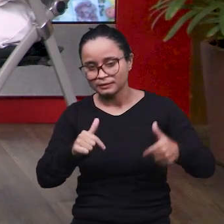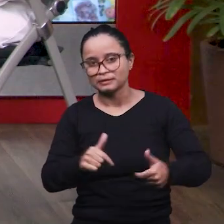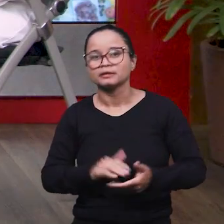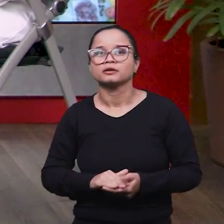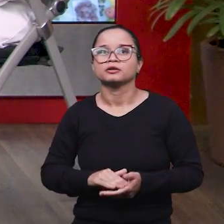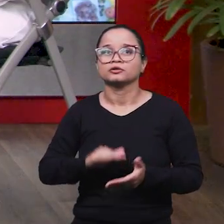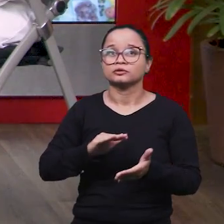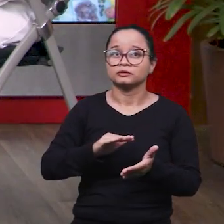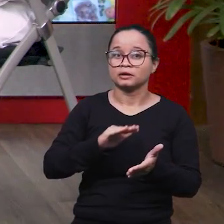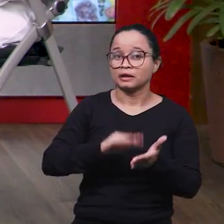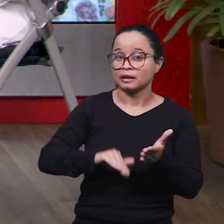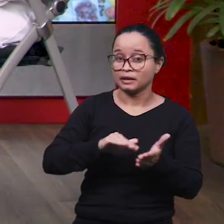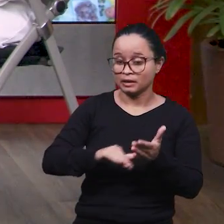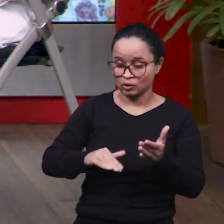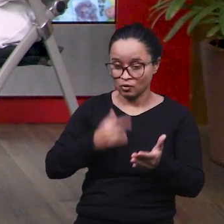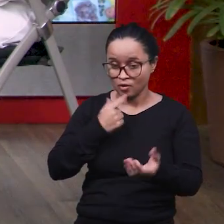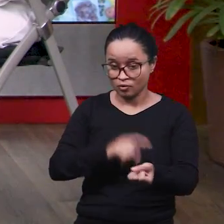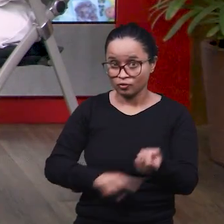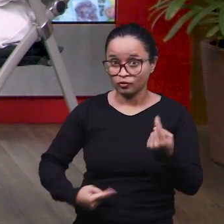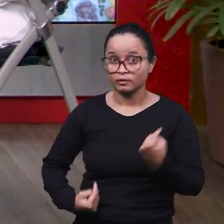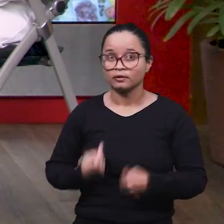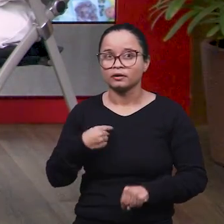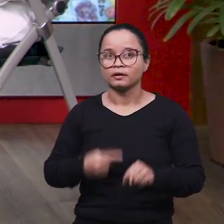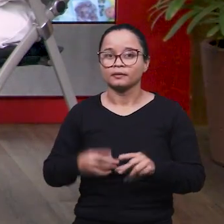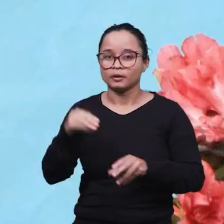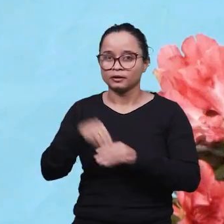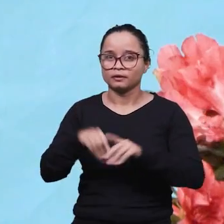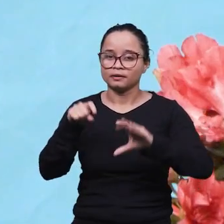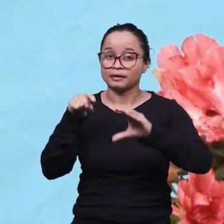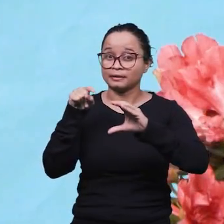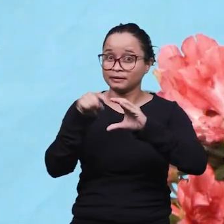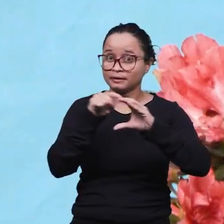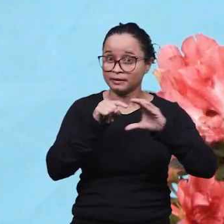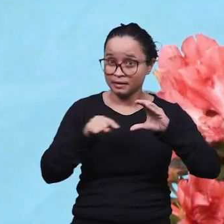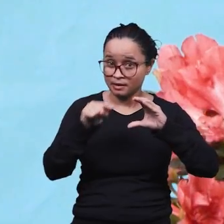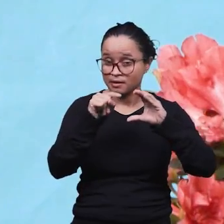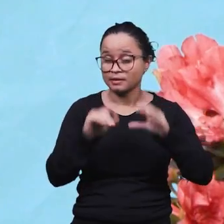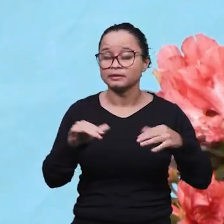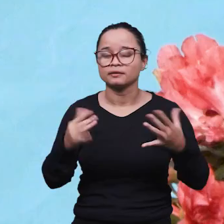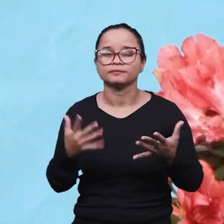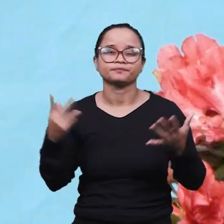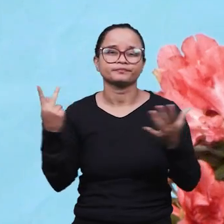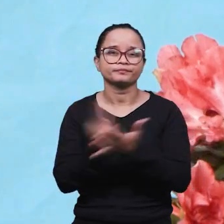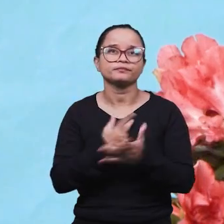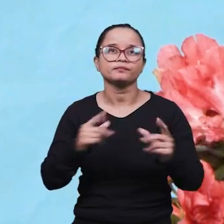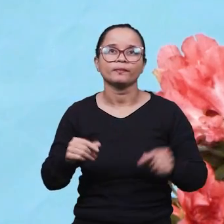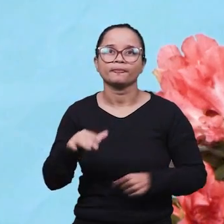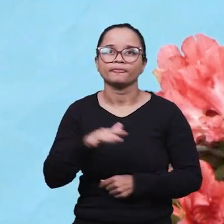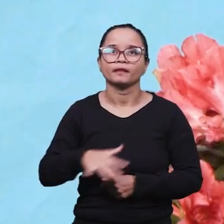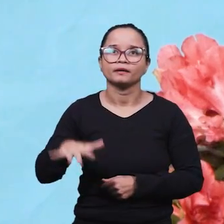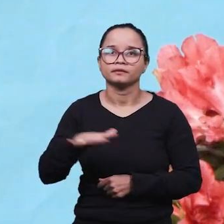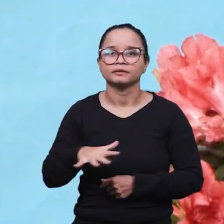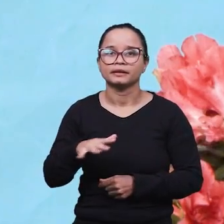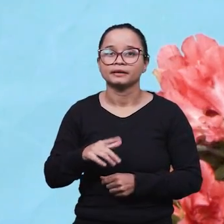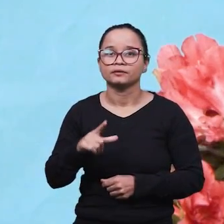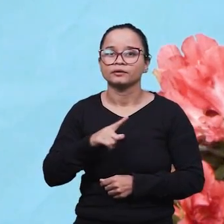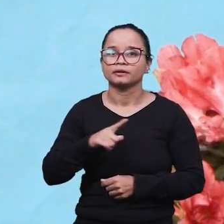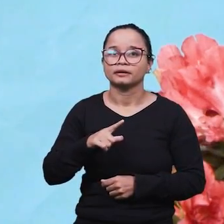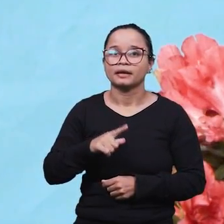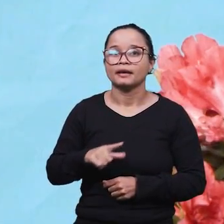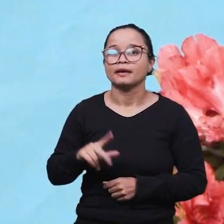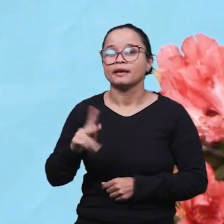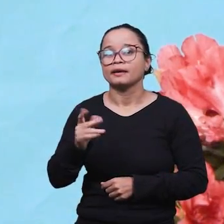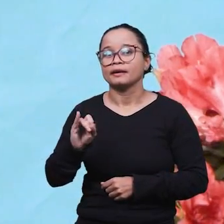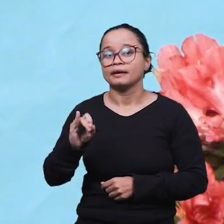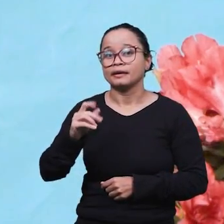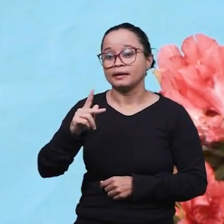tirando a glicose do sangue e levando para dentro da célula. Isso vai fazer com que a gente tenha um ambiente de hiperglicemia, um